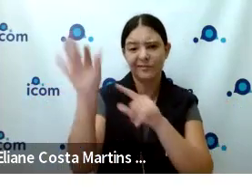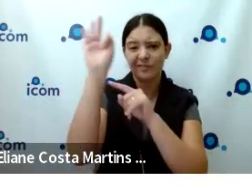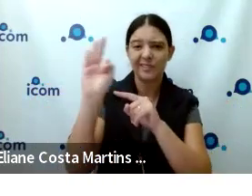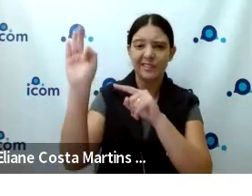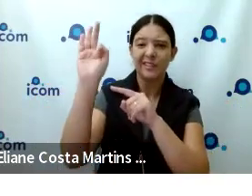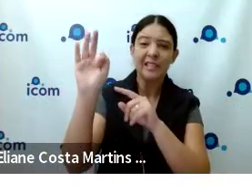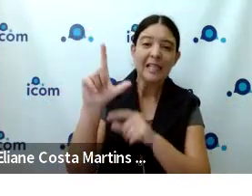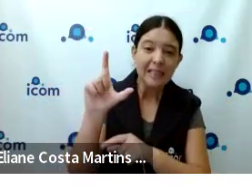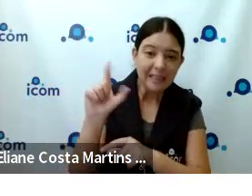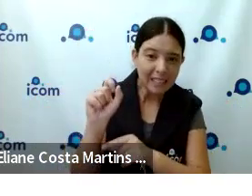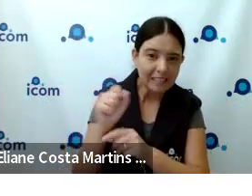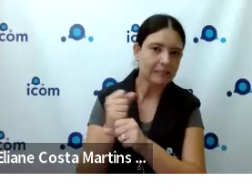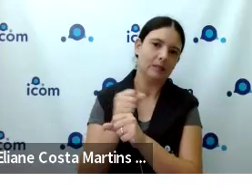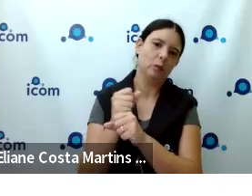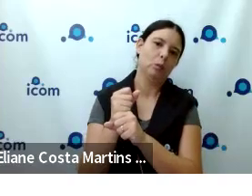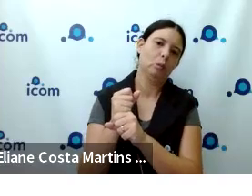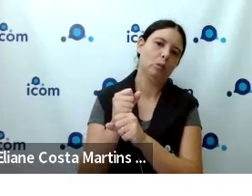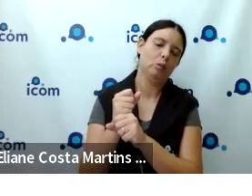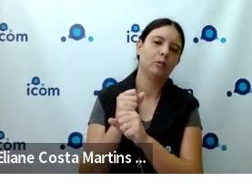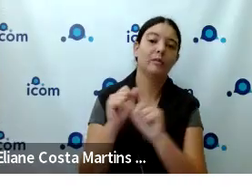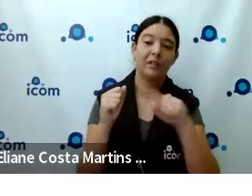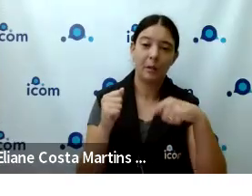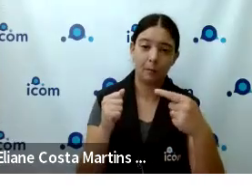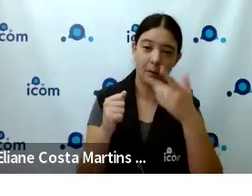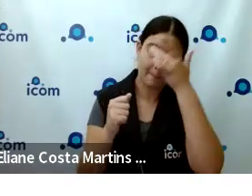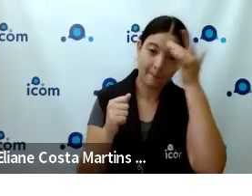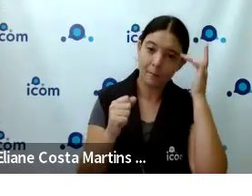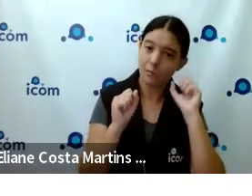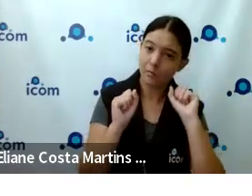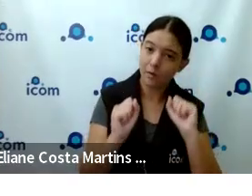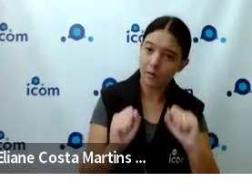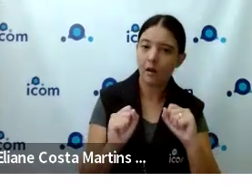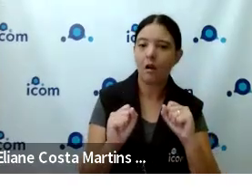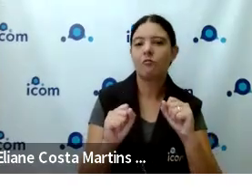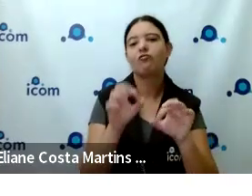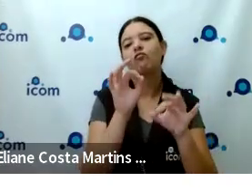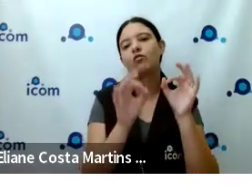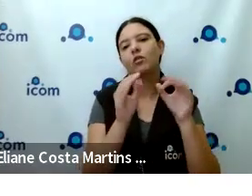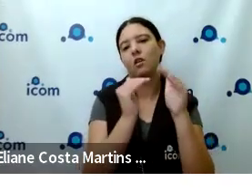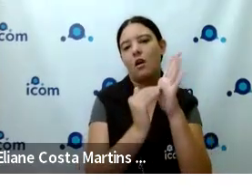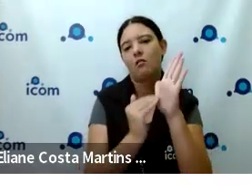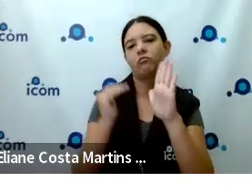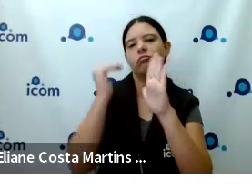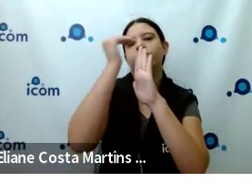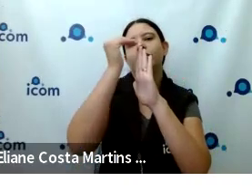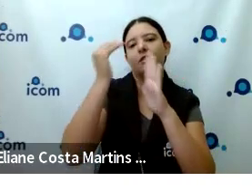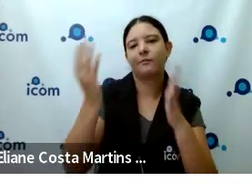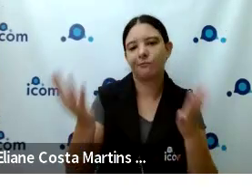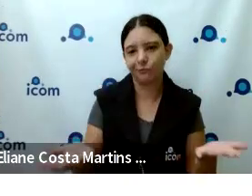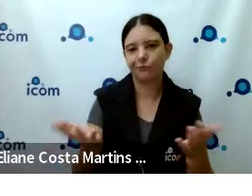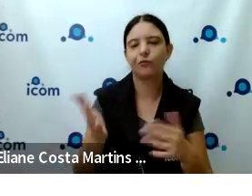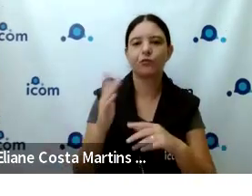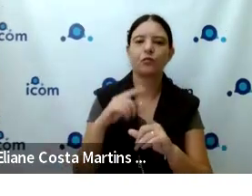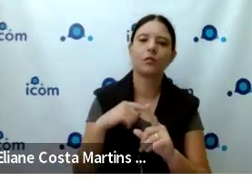média 10 anos. Depois o contribuinte ainda pode levar o caso para o judiciário, o que a gente pode aí colocar